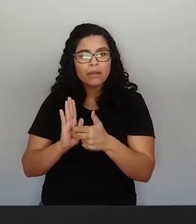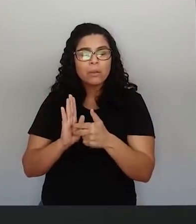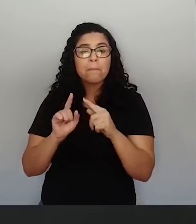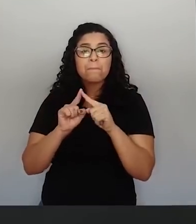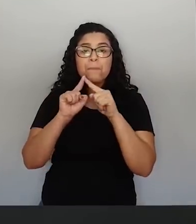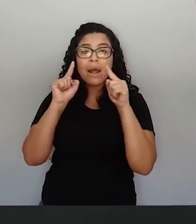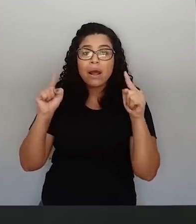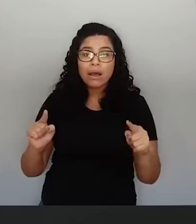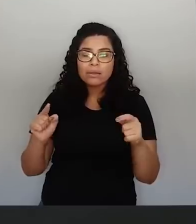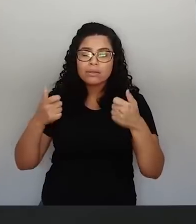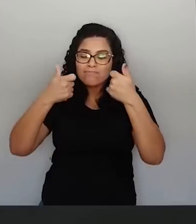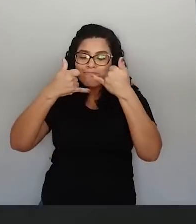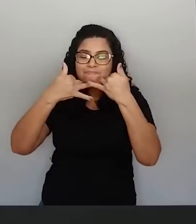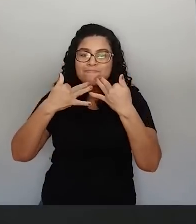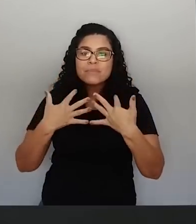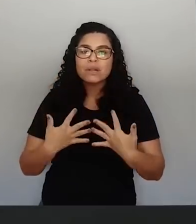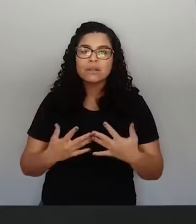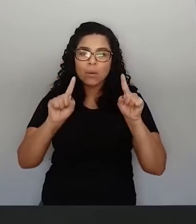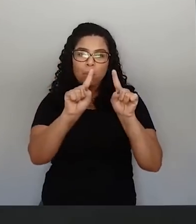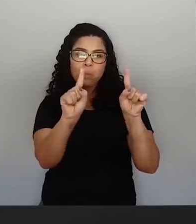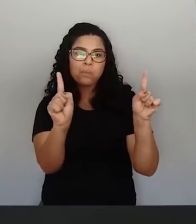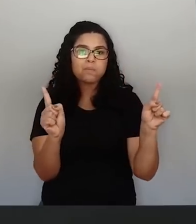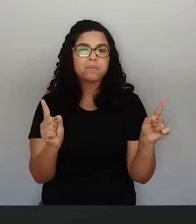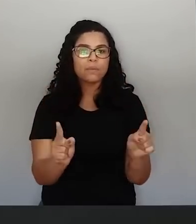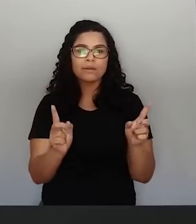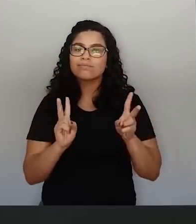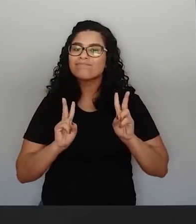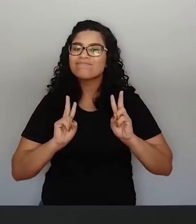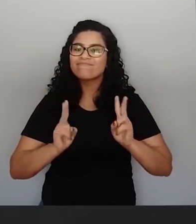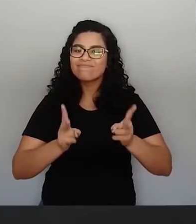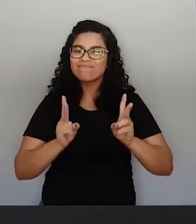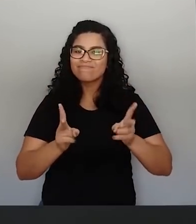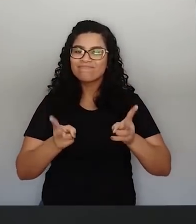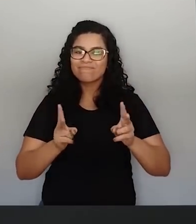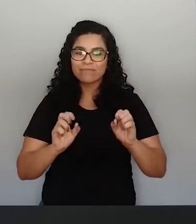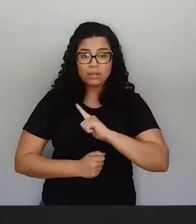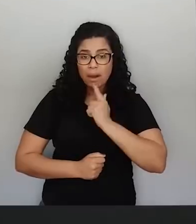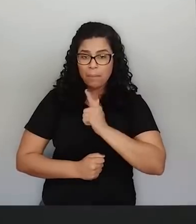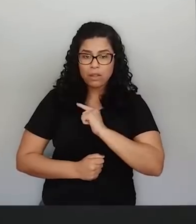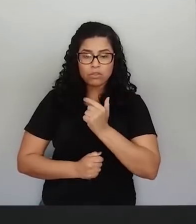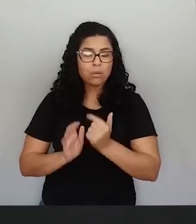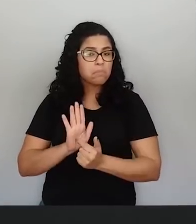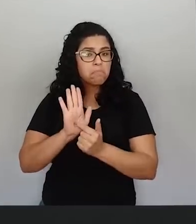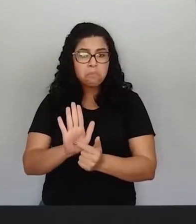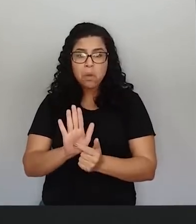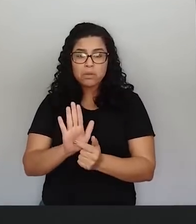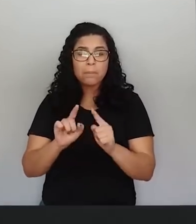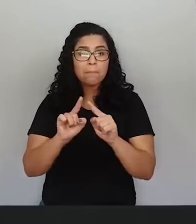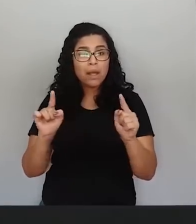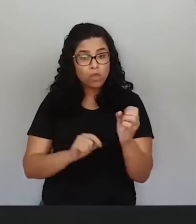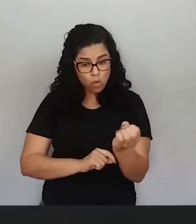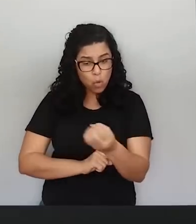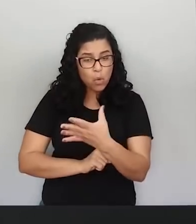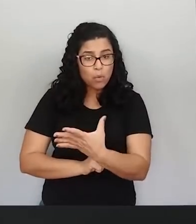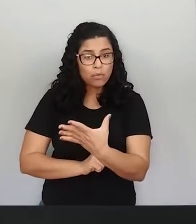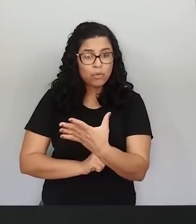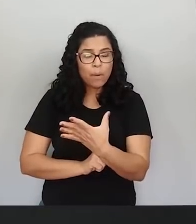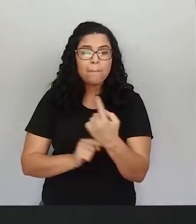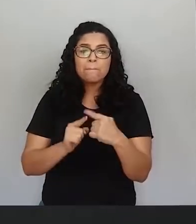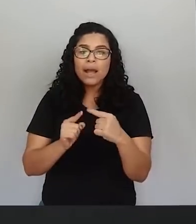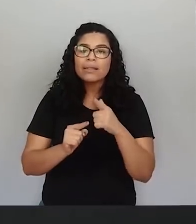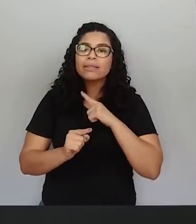vai precisar muitas vezes criar palavras que nem existiam. Essas palavras podem surgir de contextos e esses contextos podem apresentar